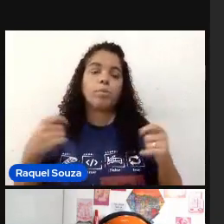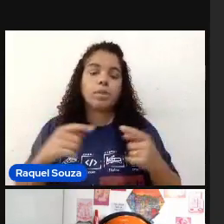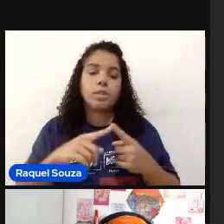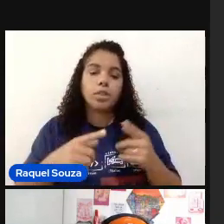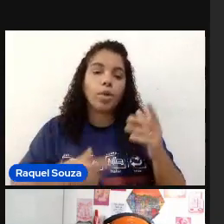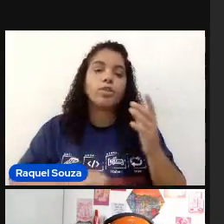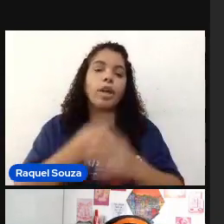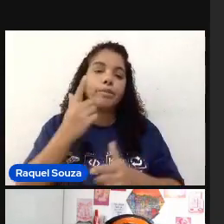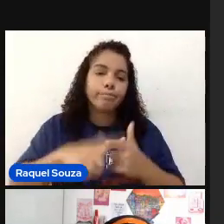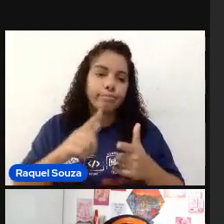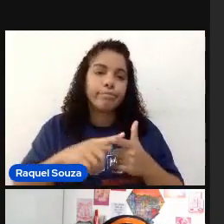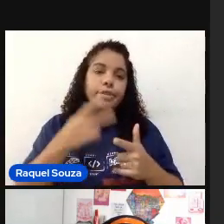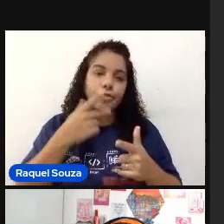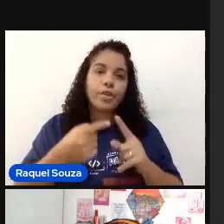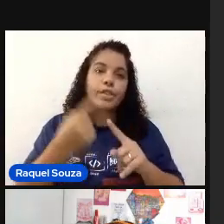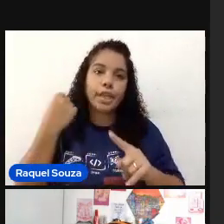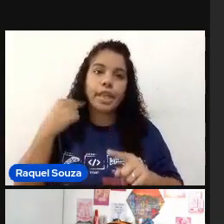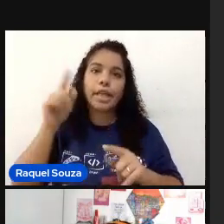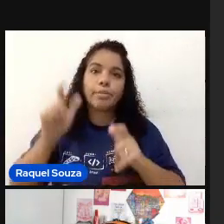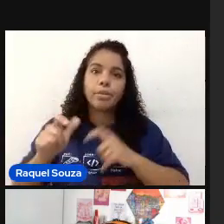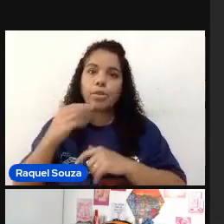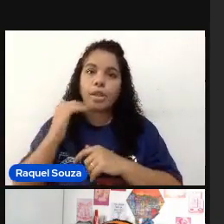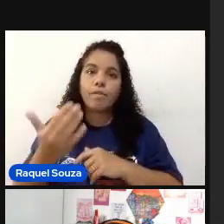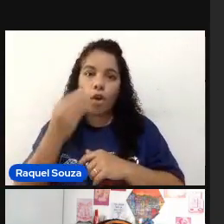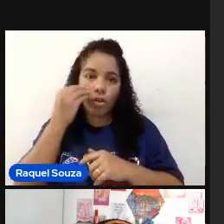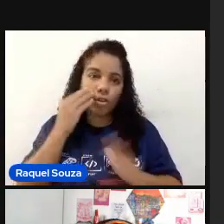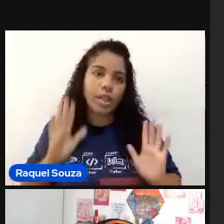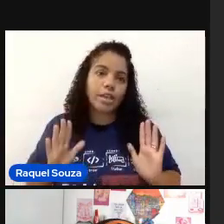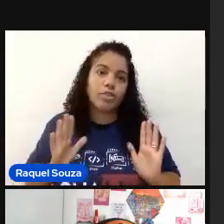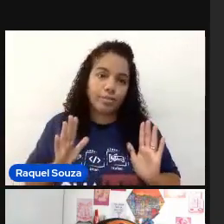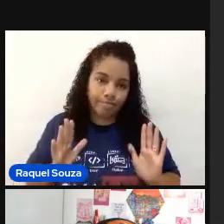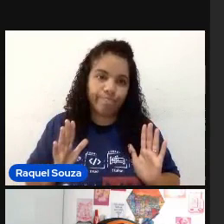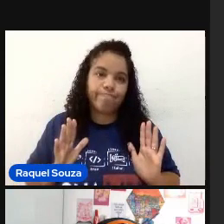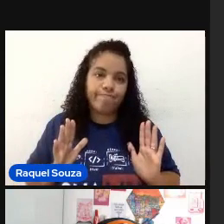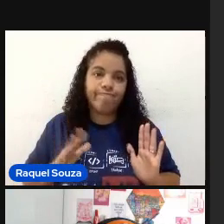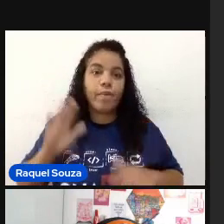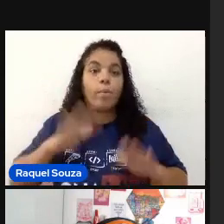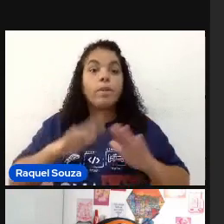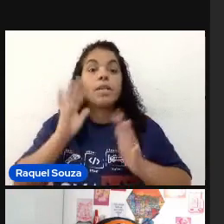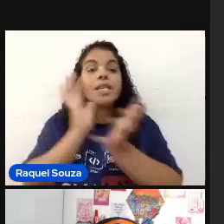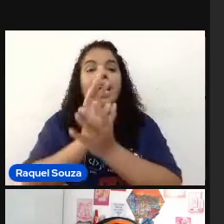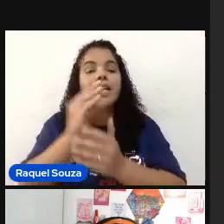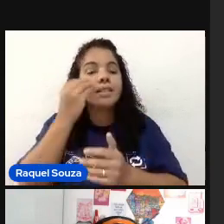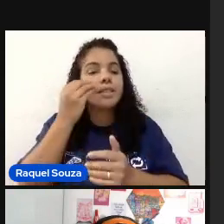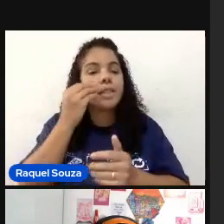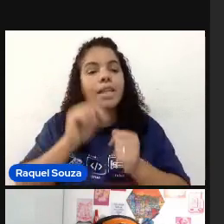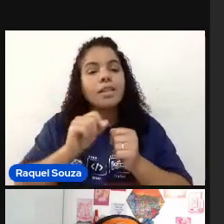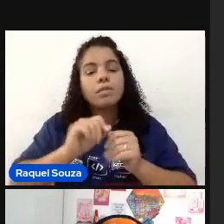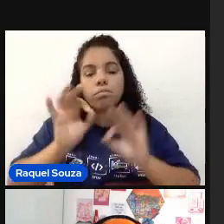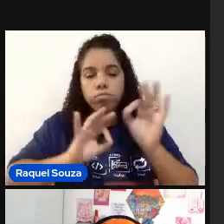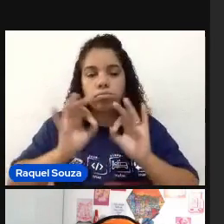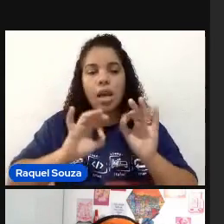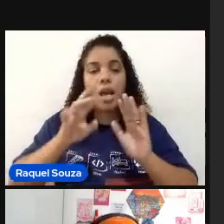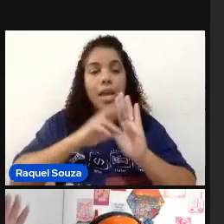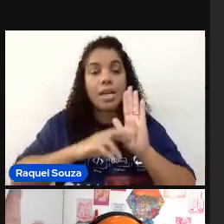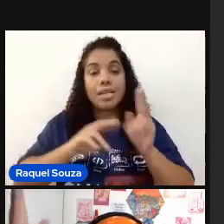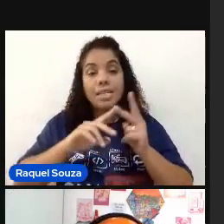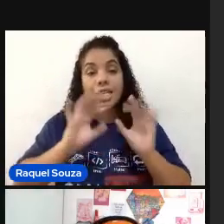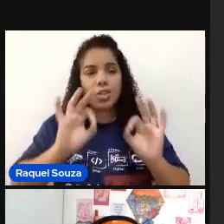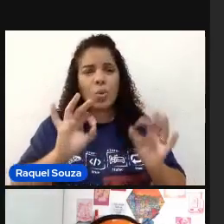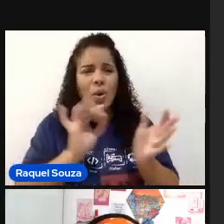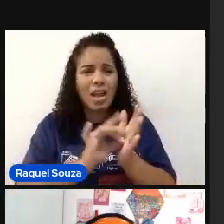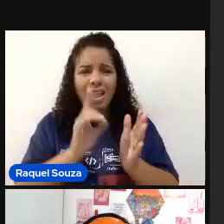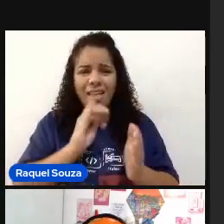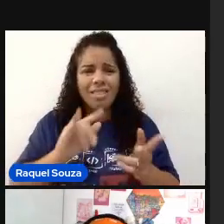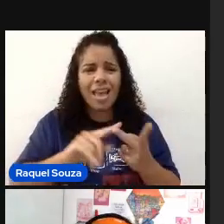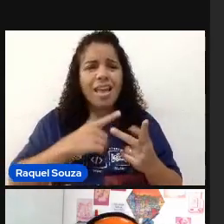problemas que foram citados por quem está de fora do teste. Muitas das vezes, o caso de teste, eles são projetados a partir do requisito literal. Ou seja, eu recebi